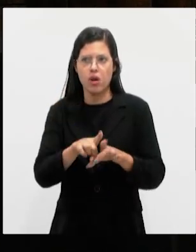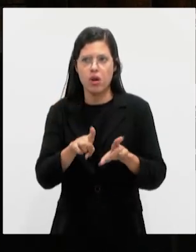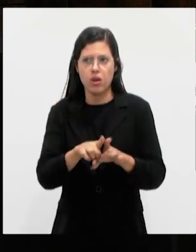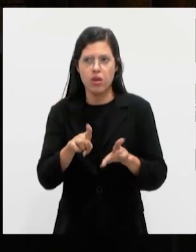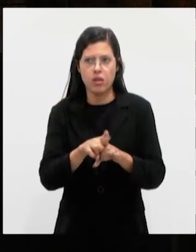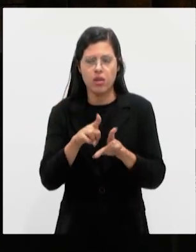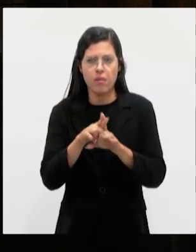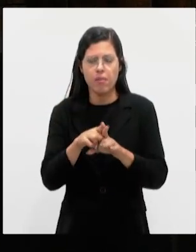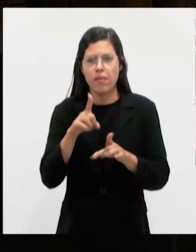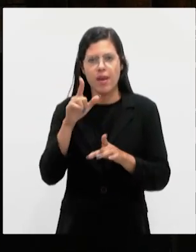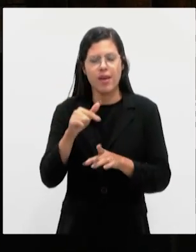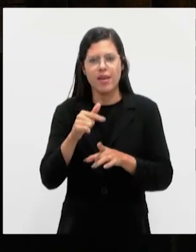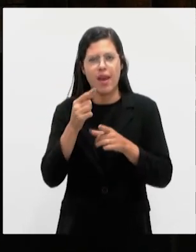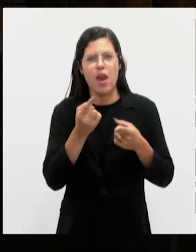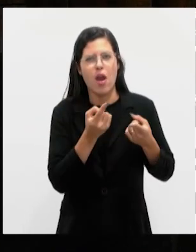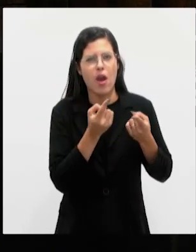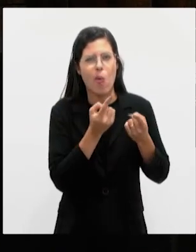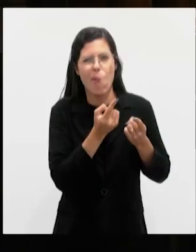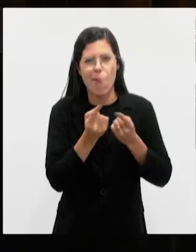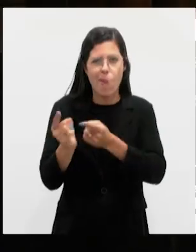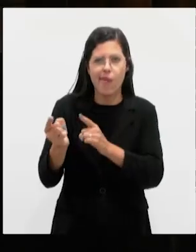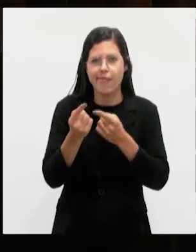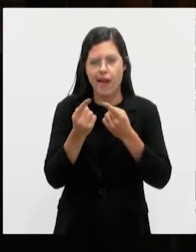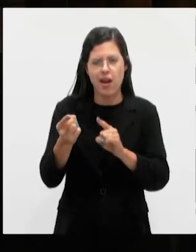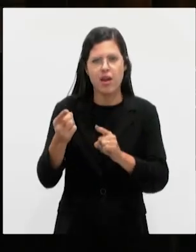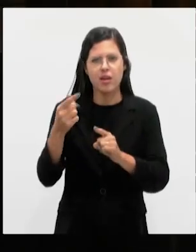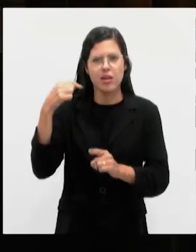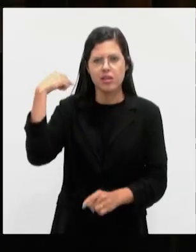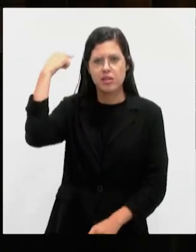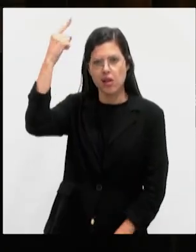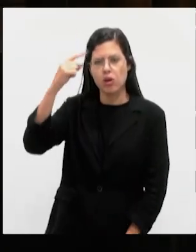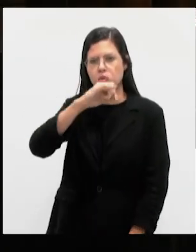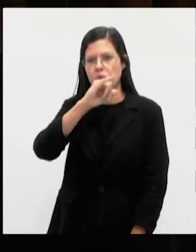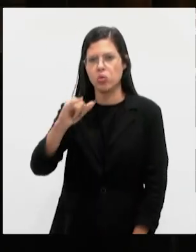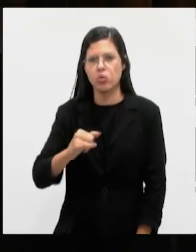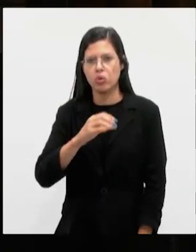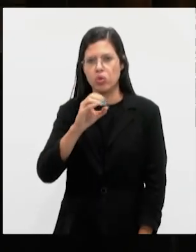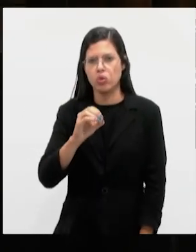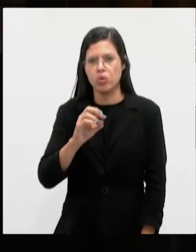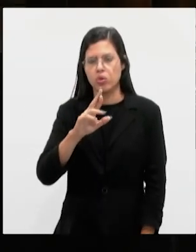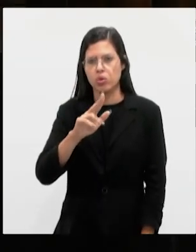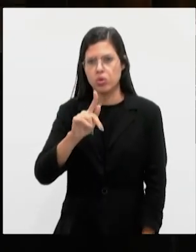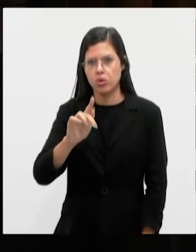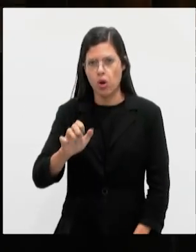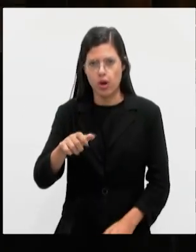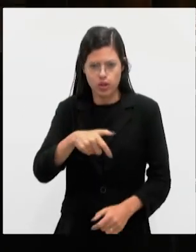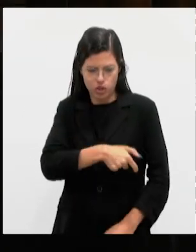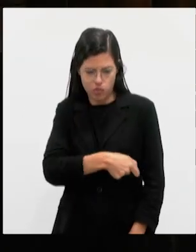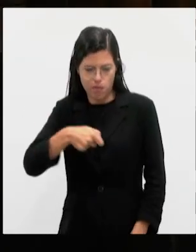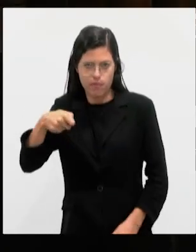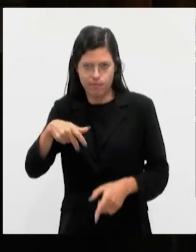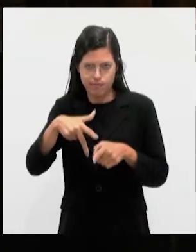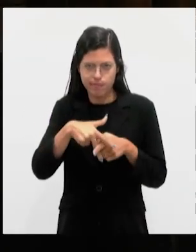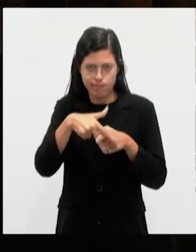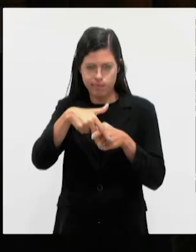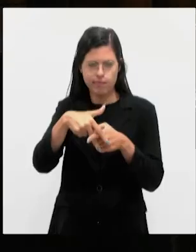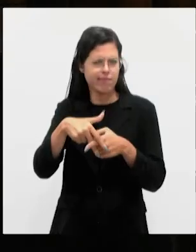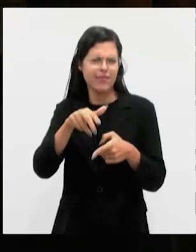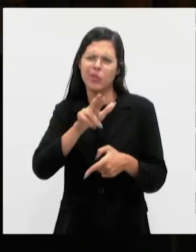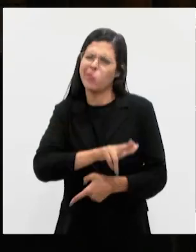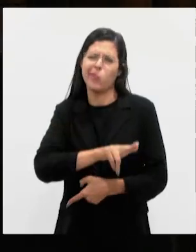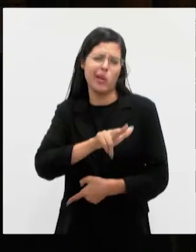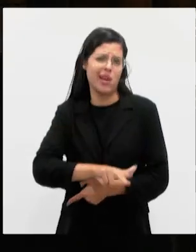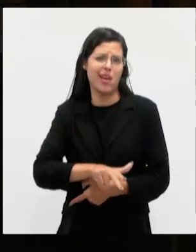nas pessoas. E não é nada disso. O autismo é como se fosse como a gente tem